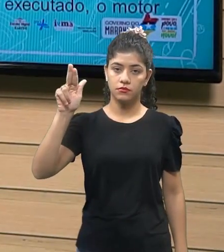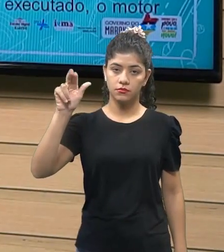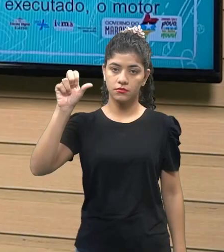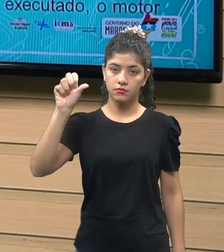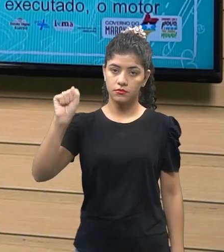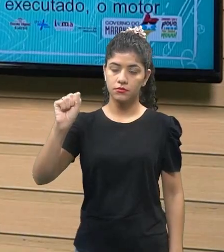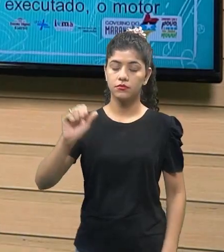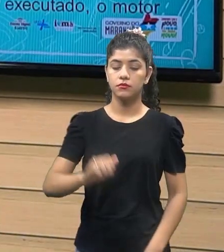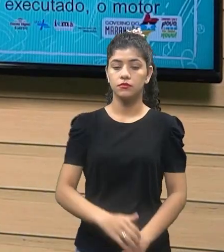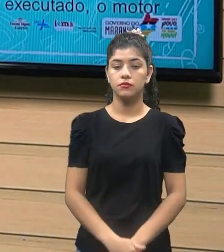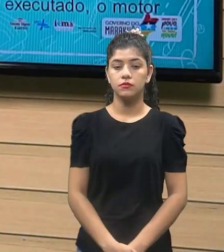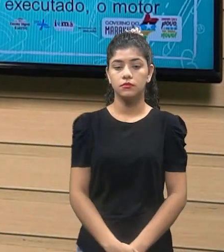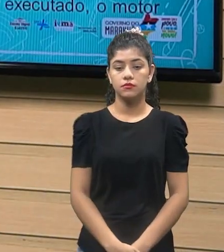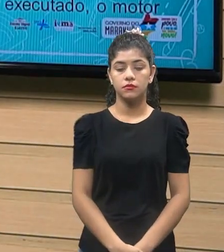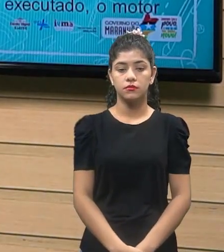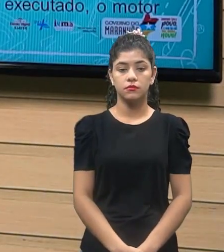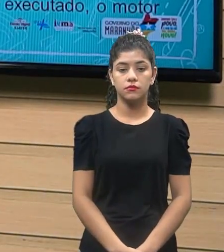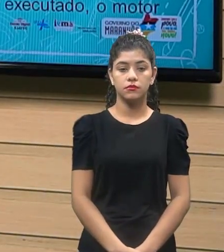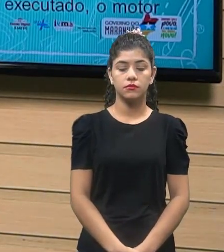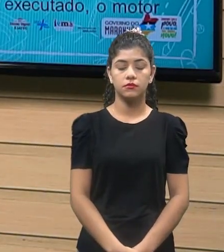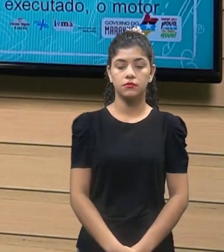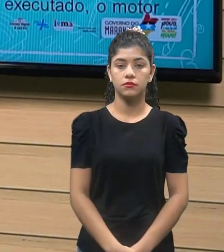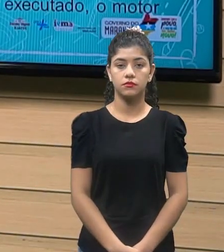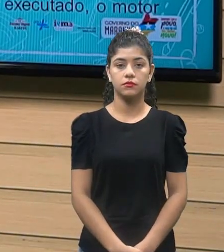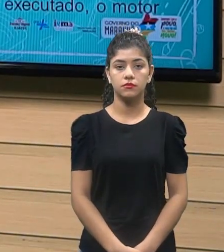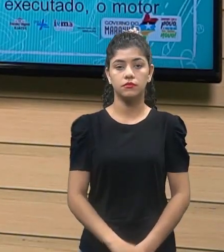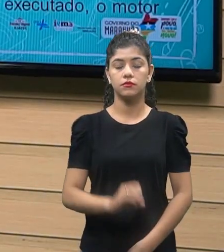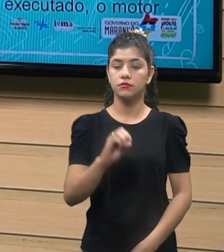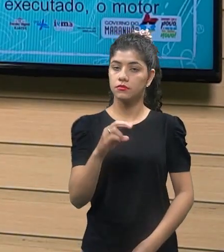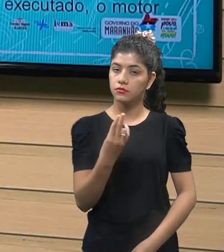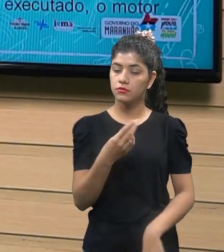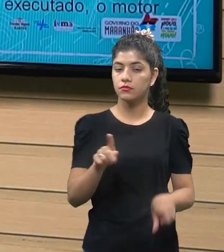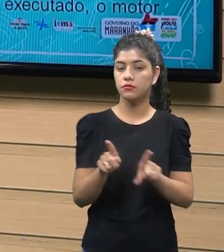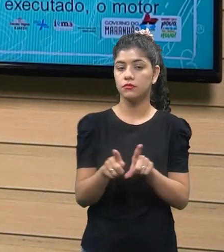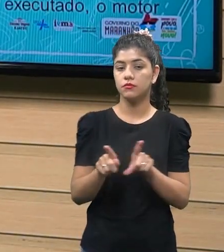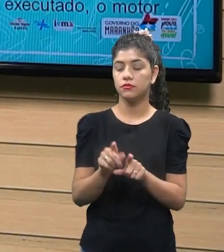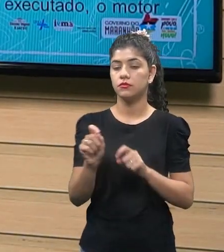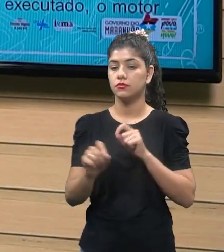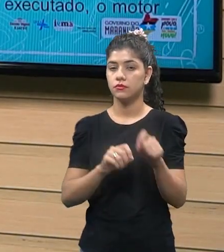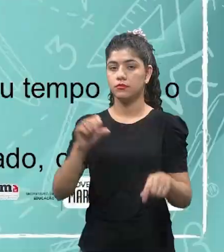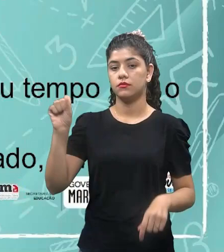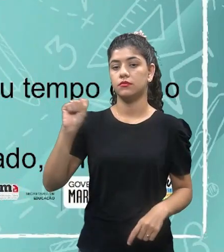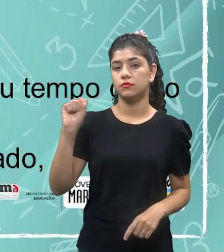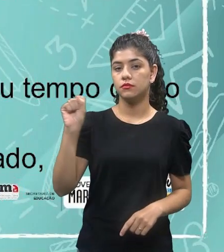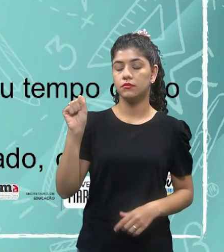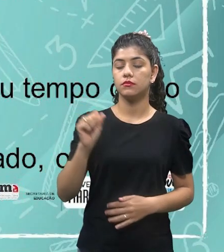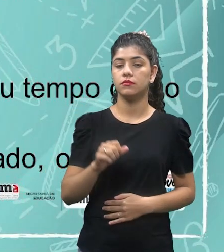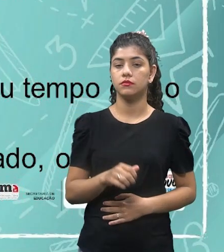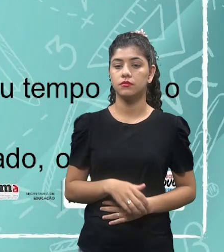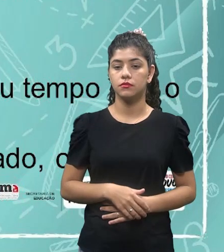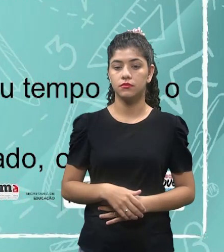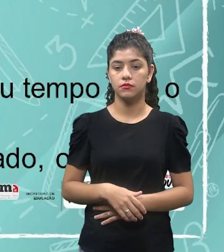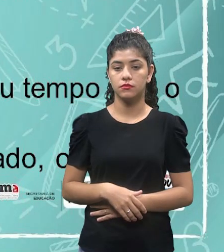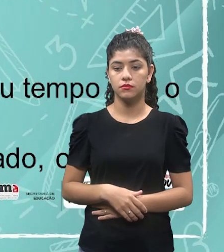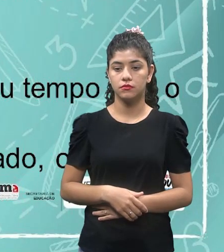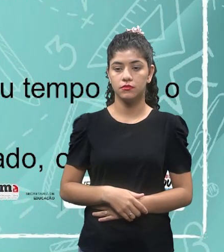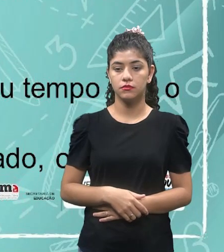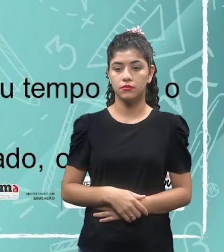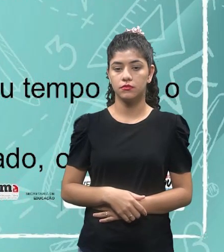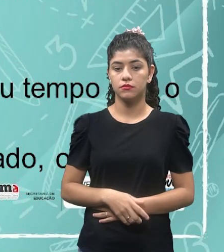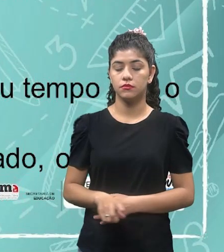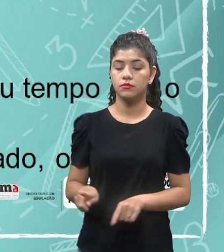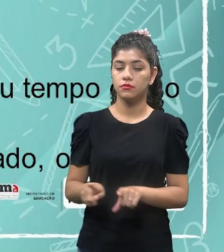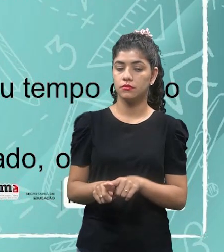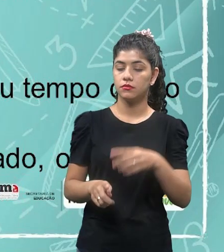graus, 360, 540, ou em tempo, principalmente em segundos. E finalmente,